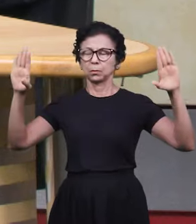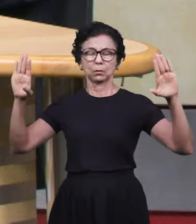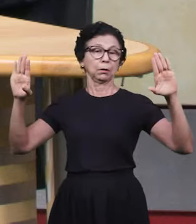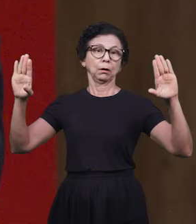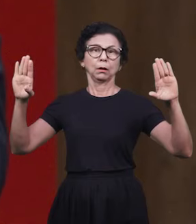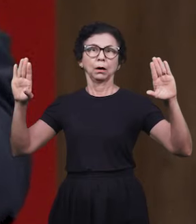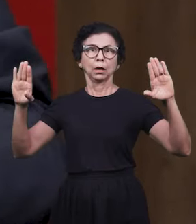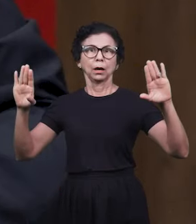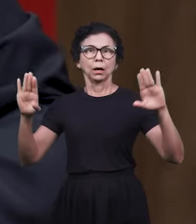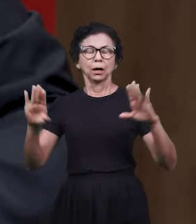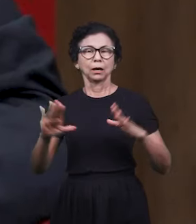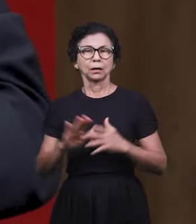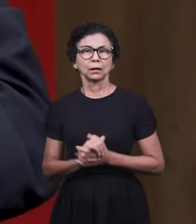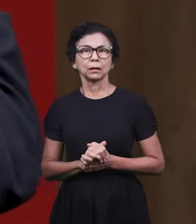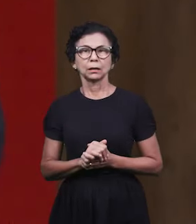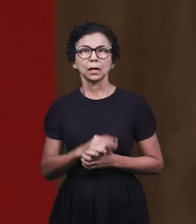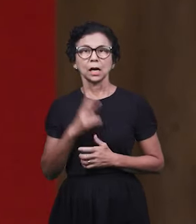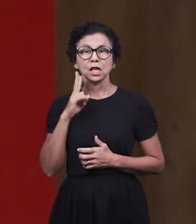coisa,